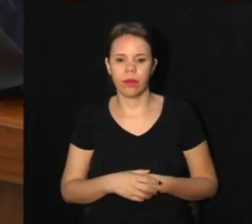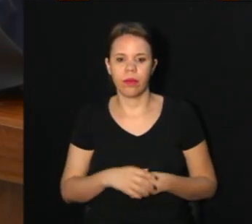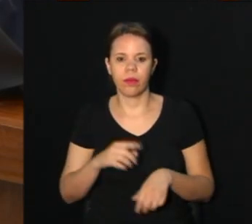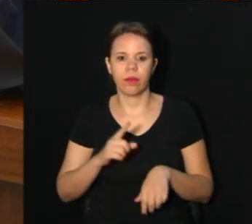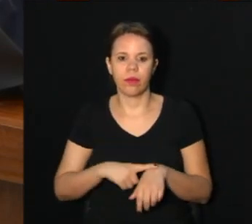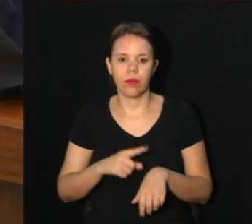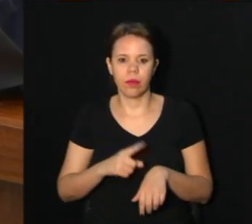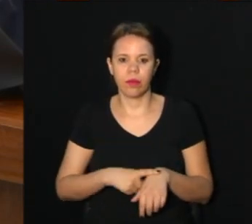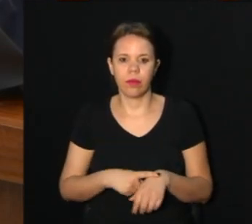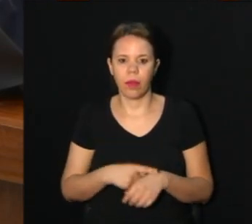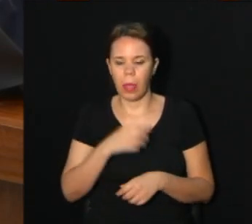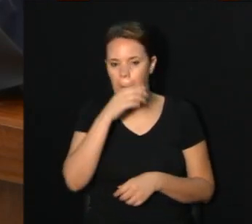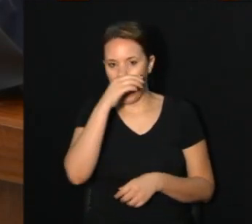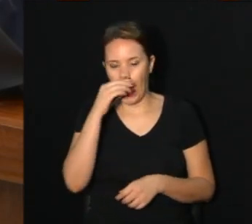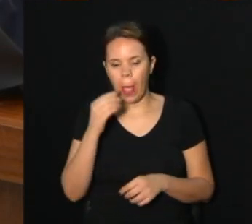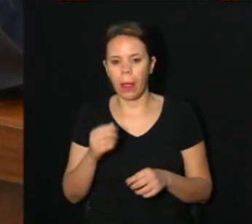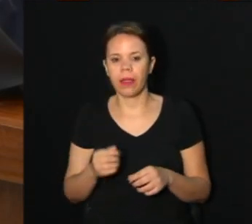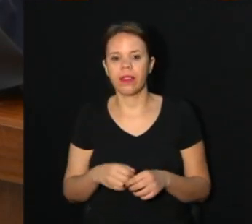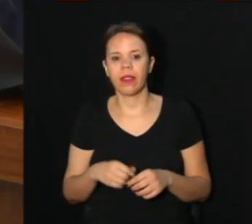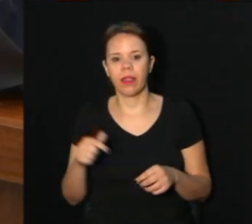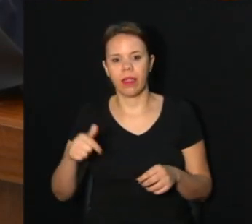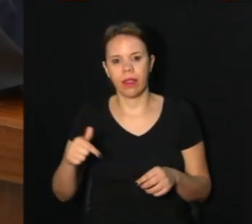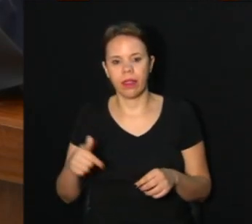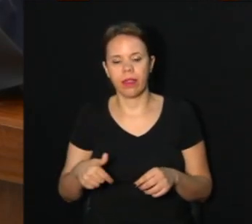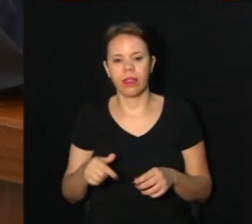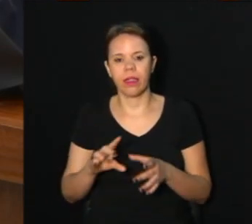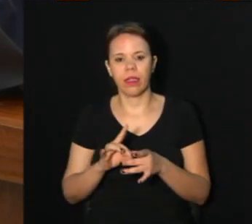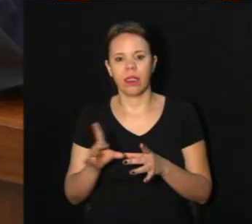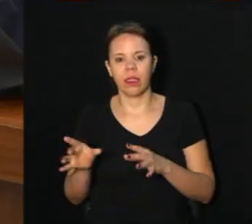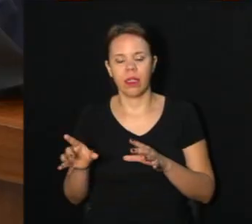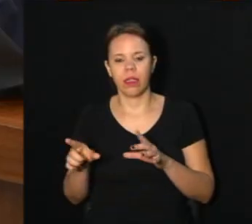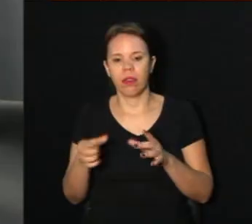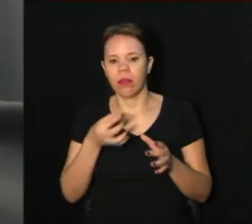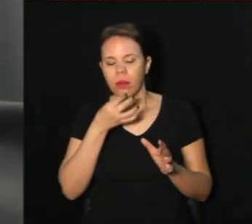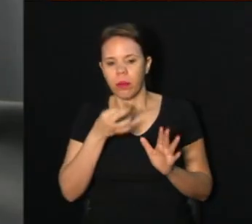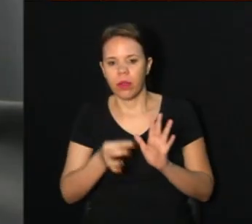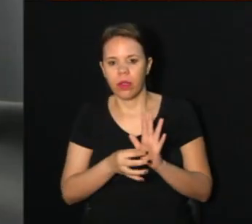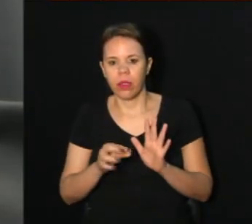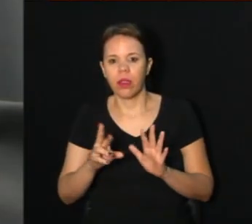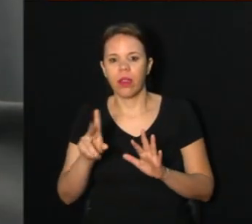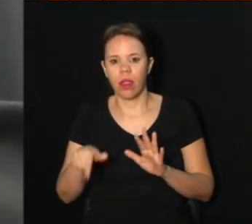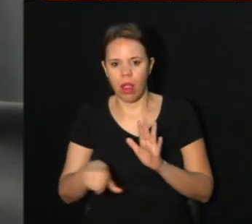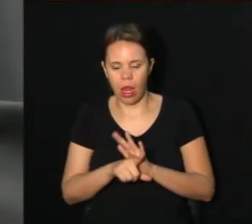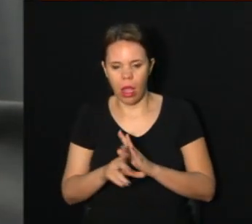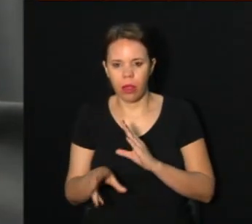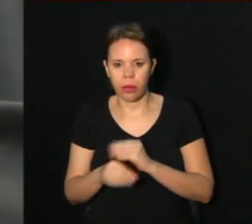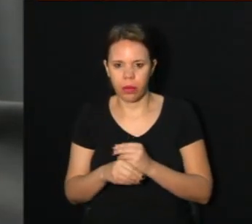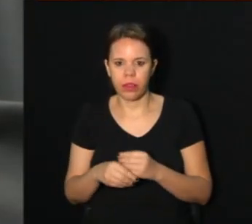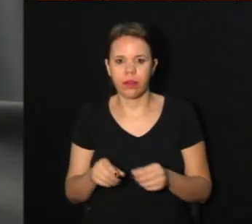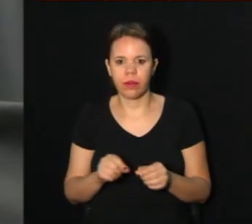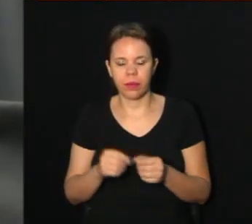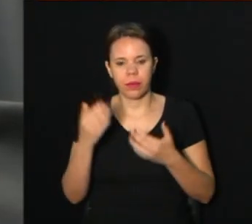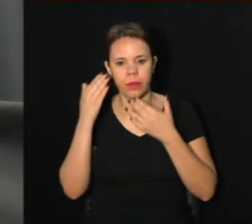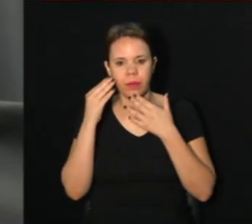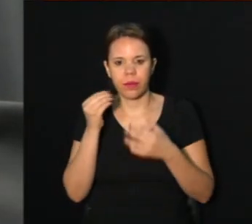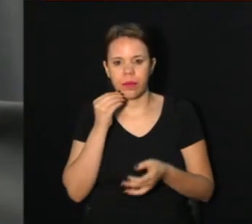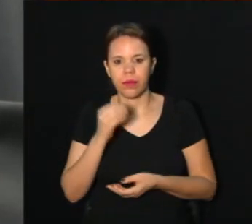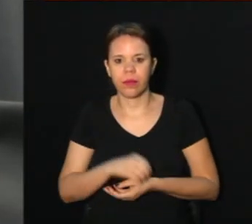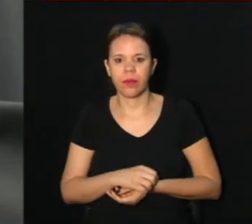de democratização aqui do projeto de lei complementar, faz parte, e eu agradeço a